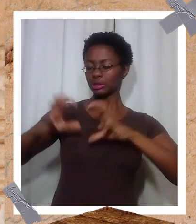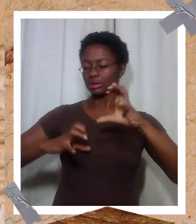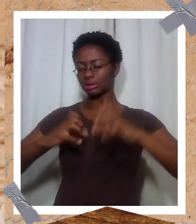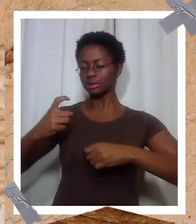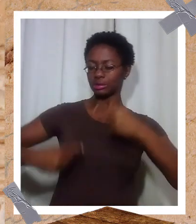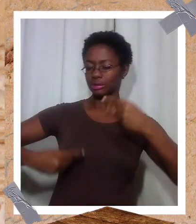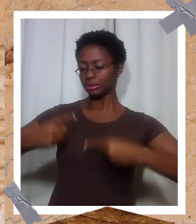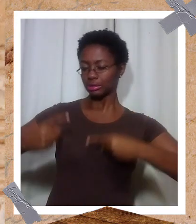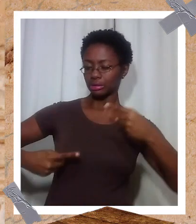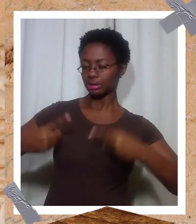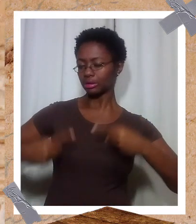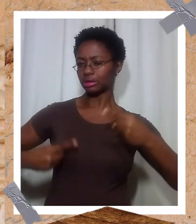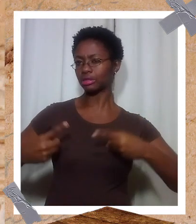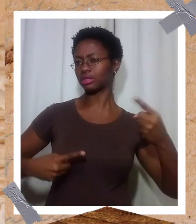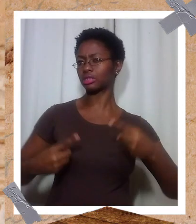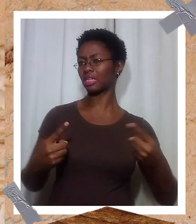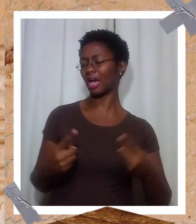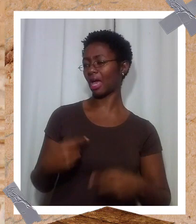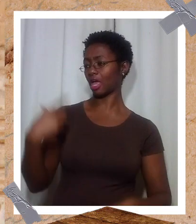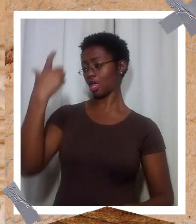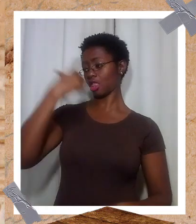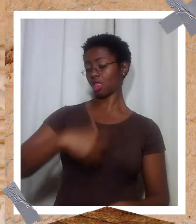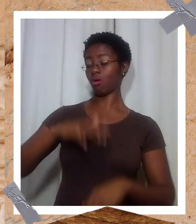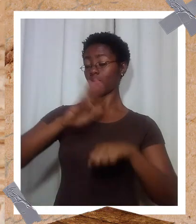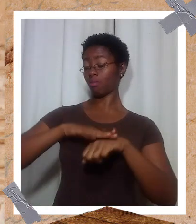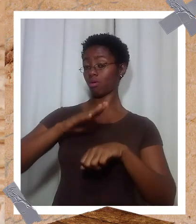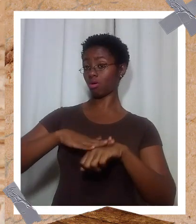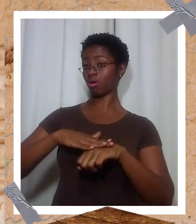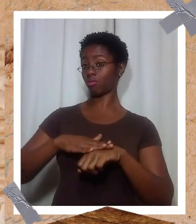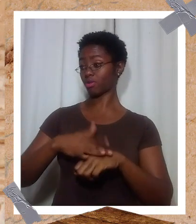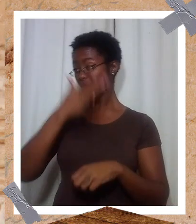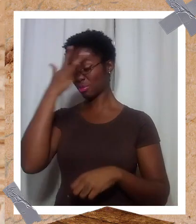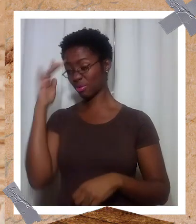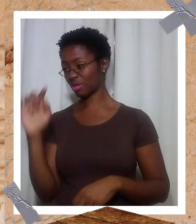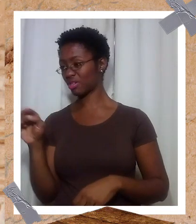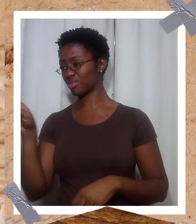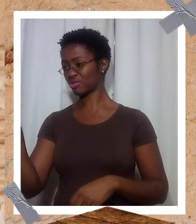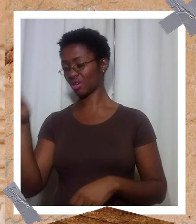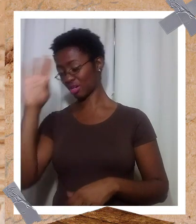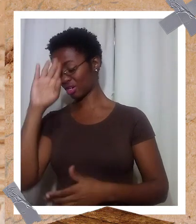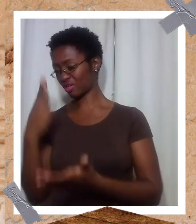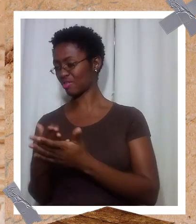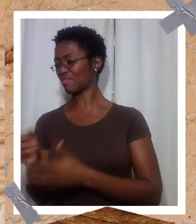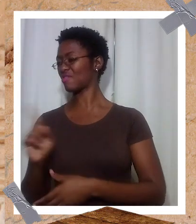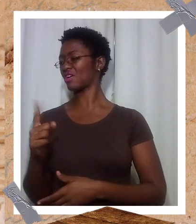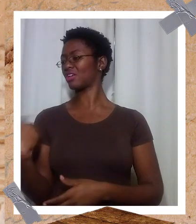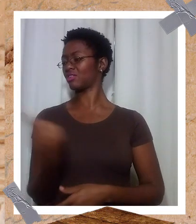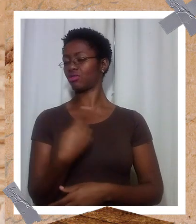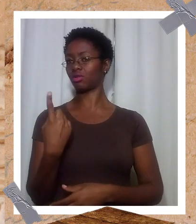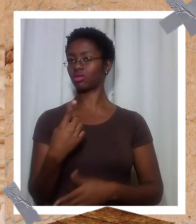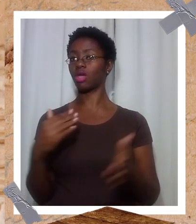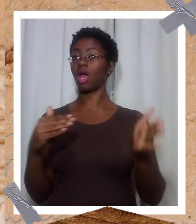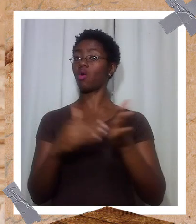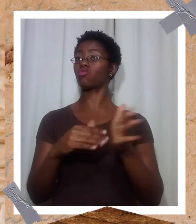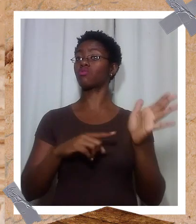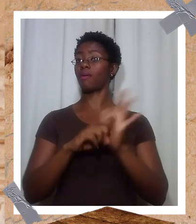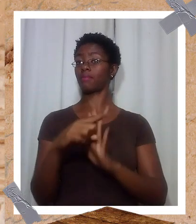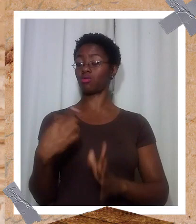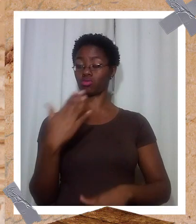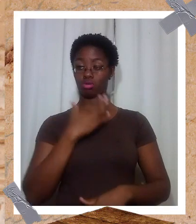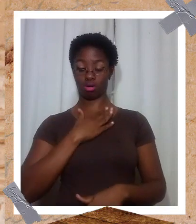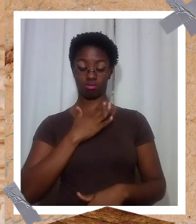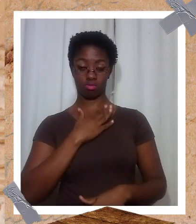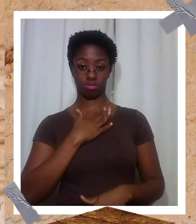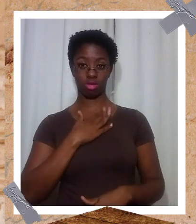convive com a gente, quem duvida da gente. Então, Tião e Otávio, essa é a minha última pergunta, e eu queria ouvir, assim, como